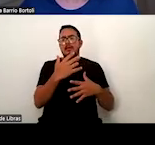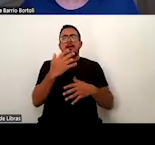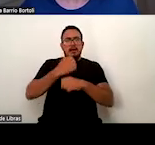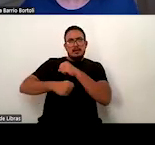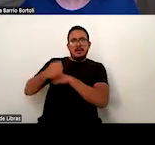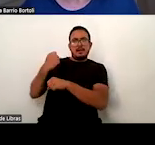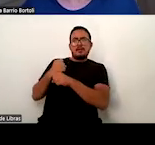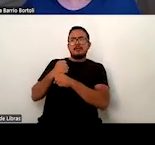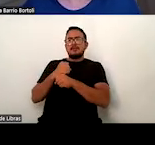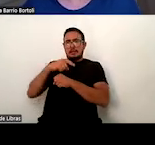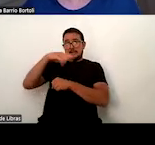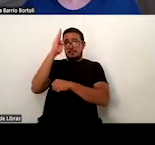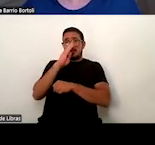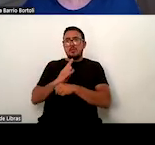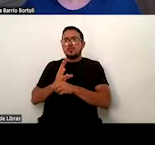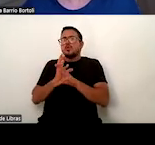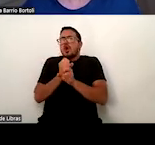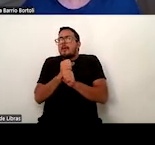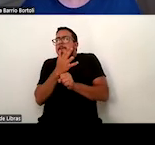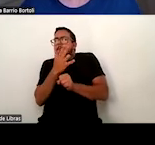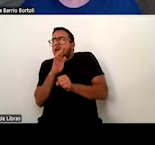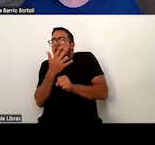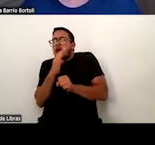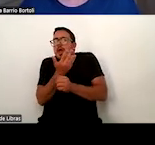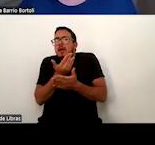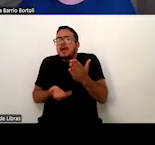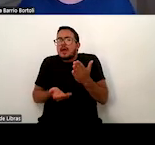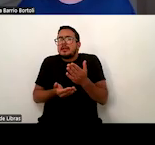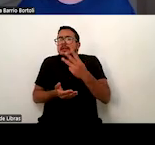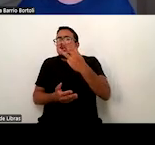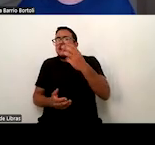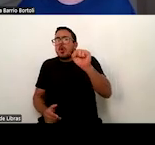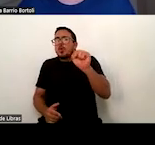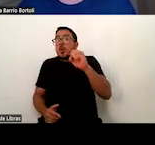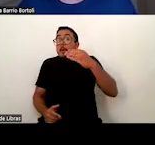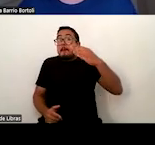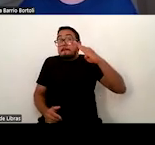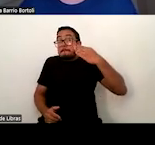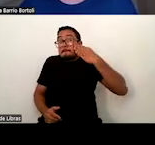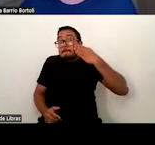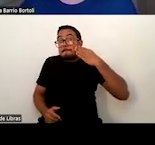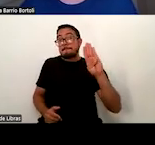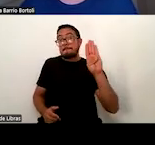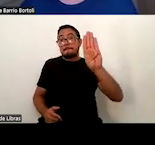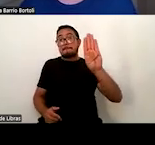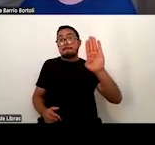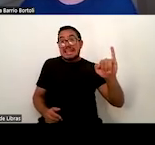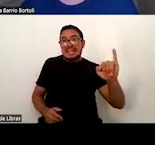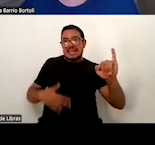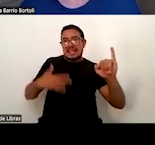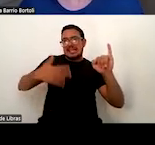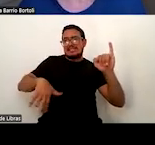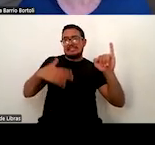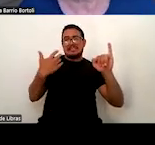aqui, só aqui no Brasil. E qual que é a conclusão desse estudo? É que essa pesquisa ela